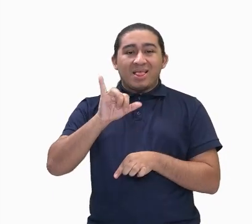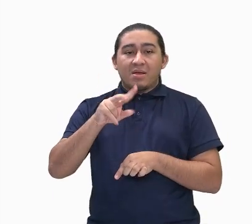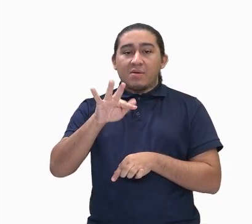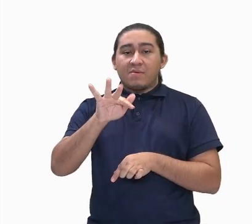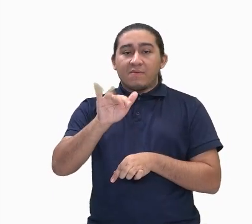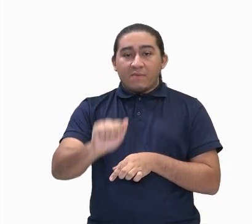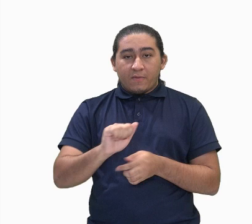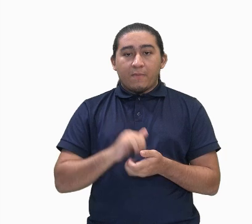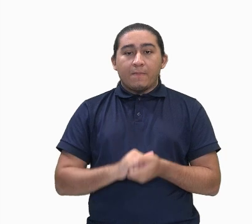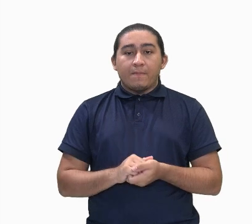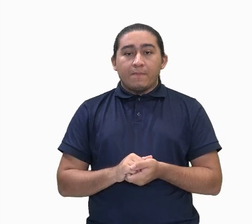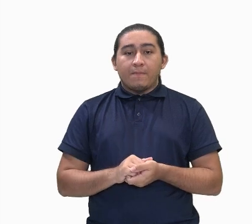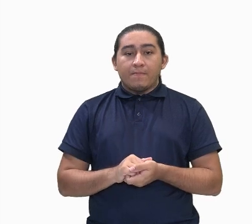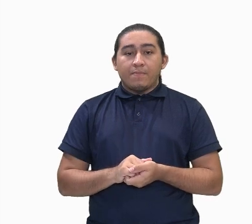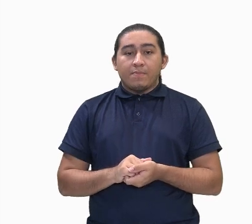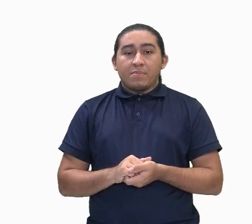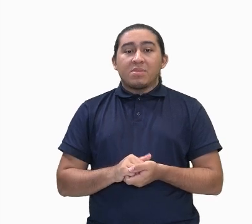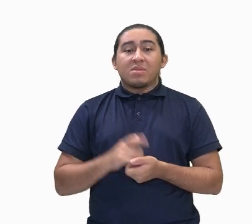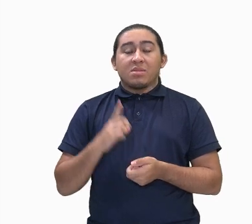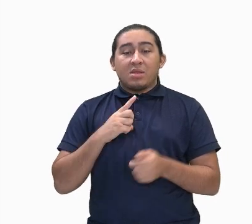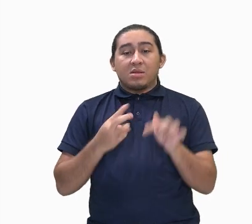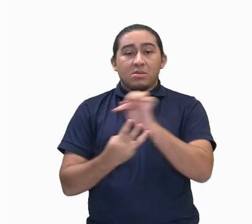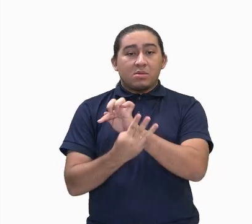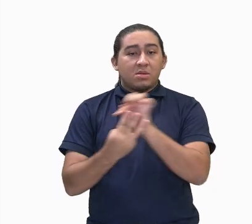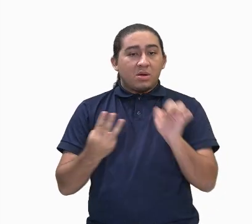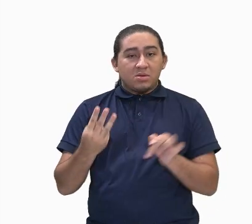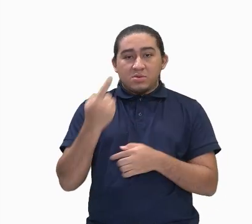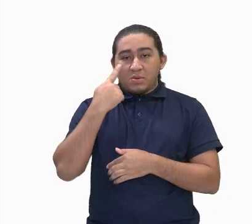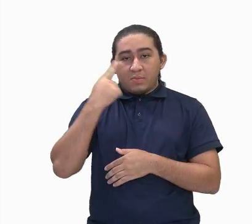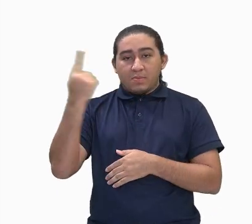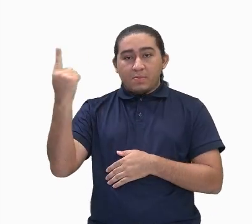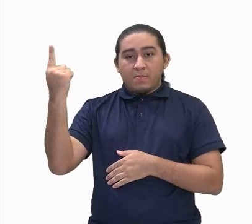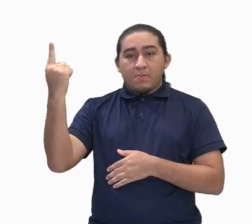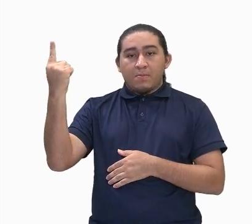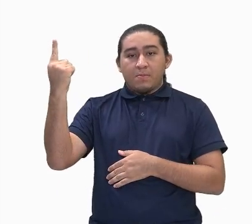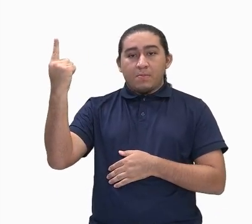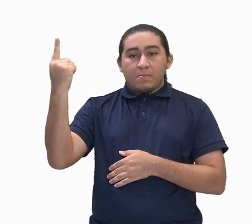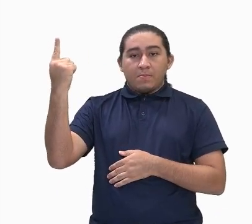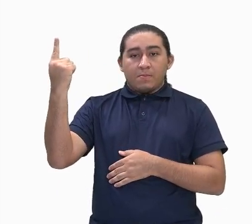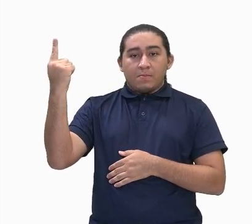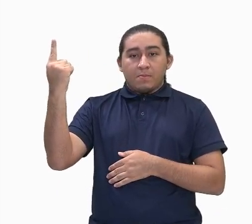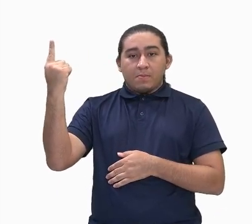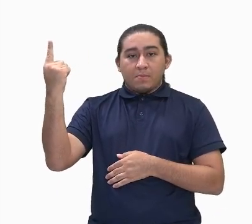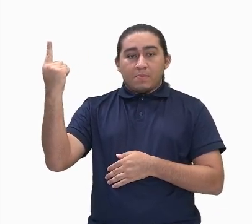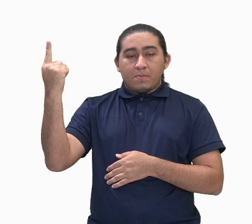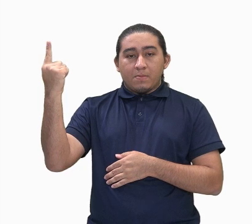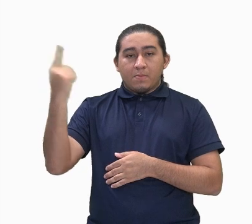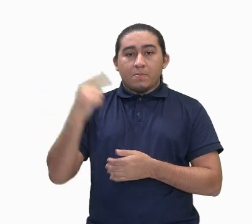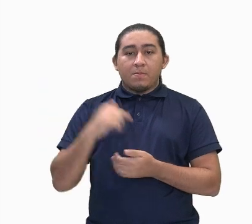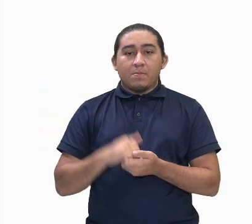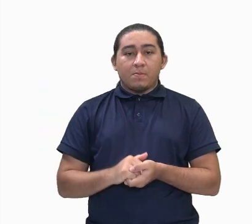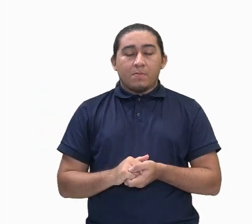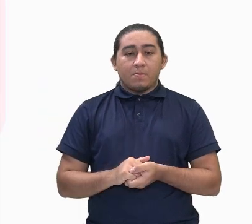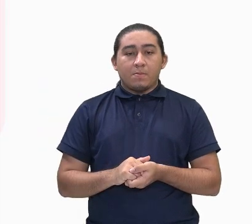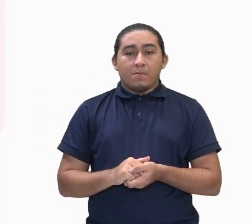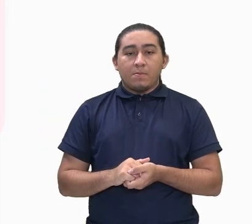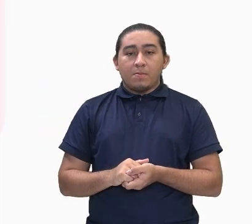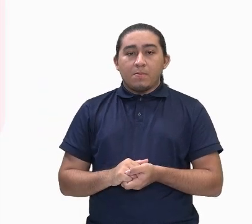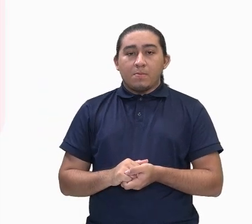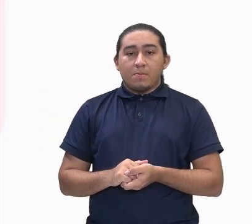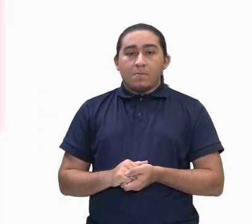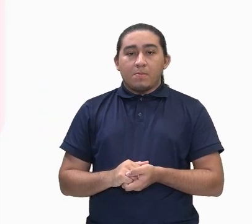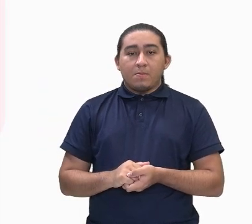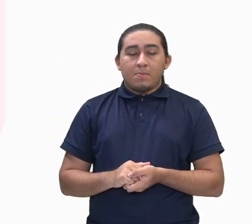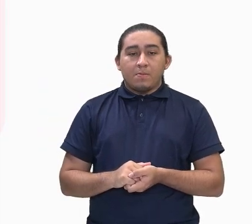tecido hematopoético mieloide e tecido hematopoético linfóide. E aí na próxima imagem a gente observa